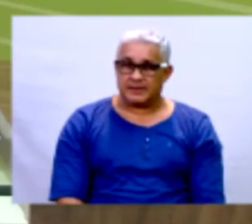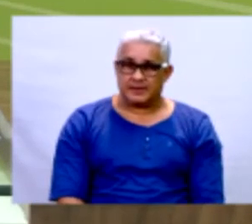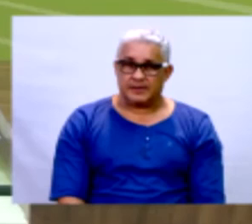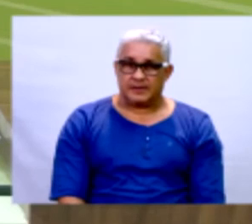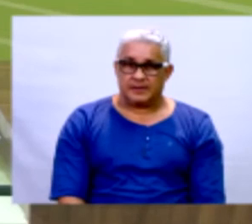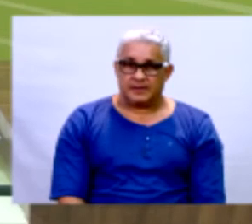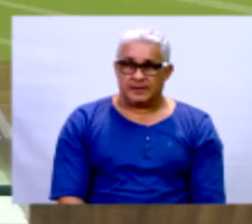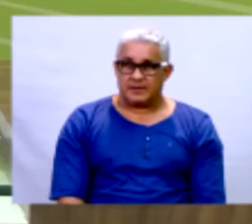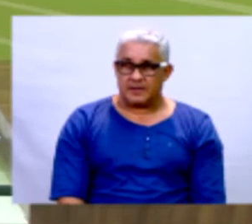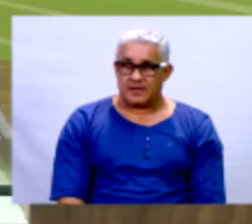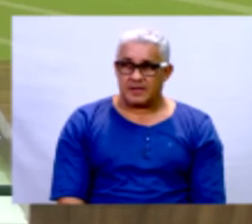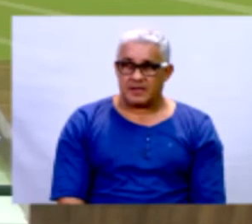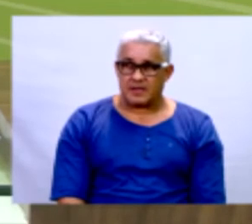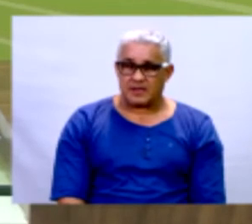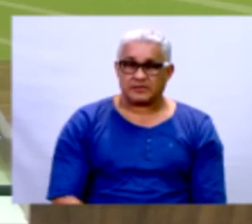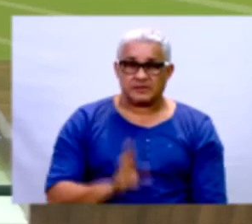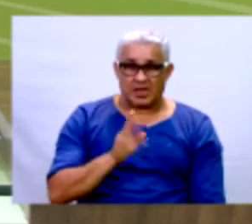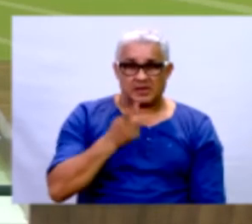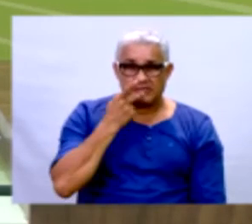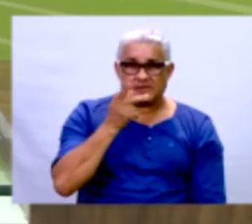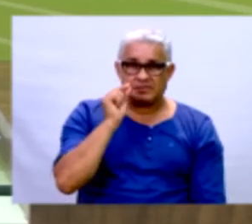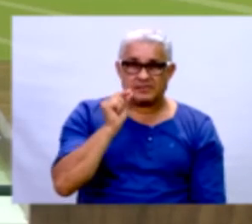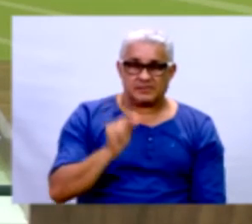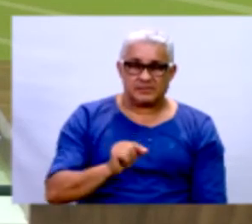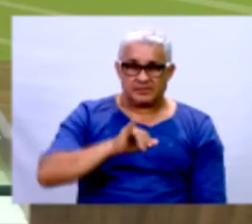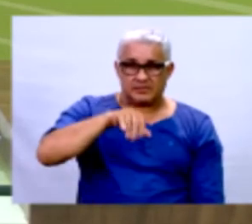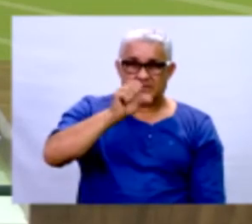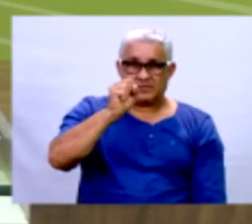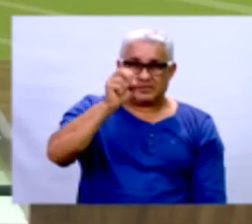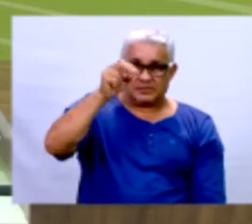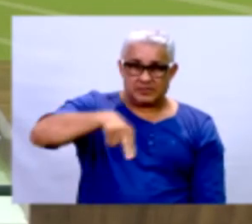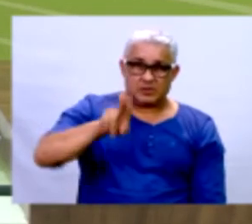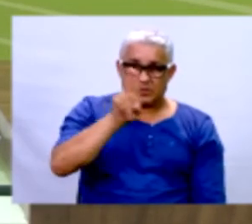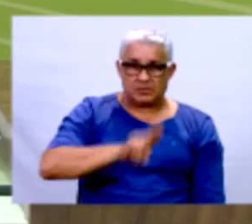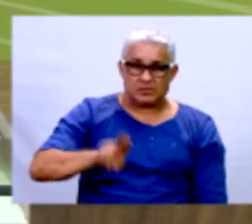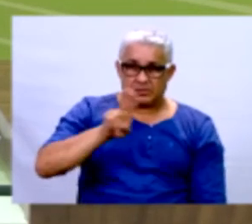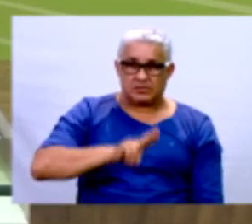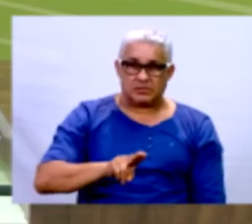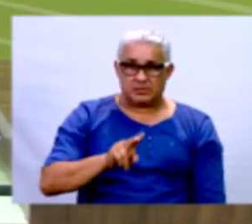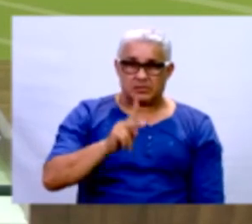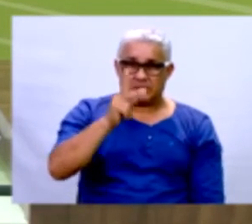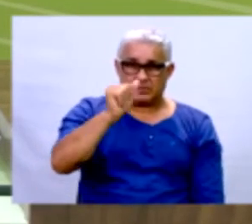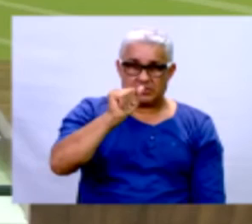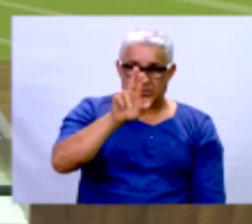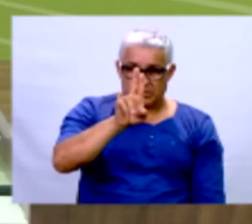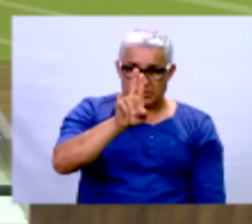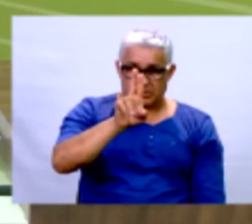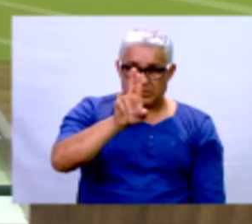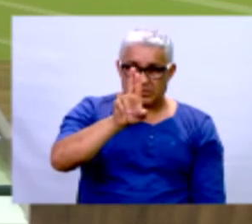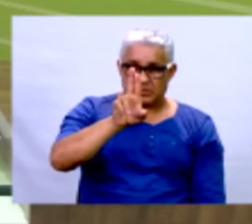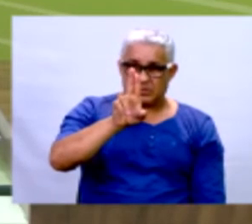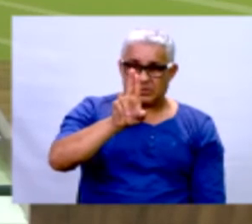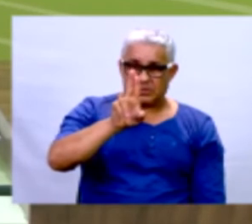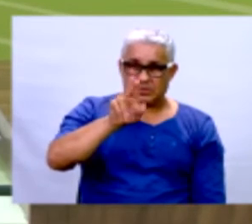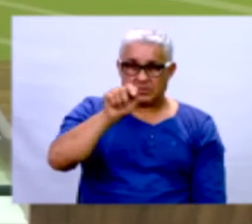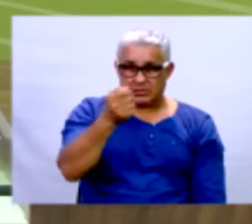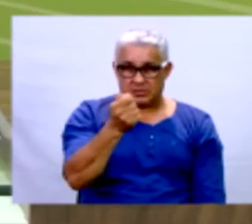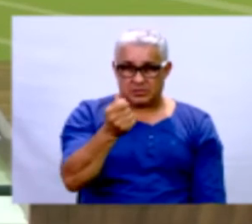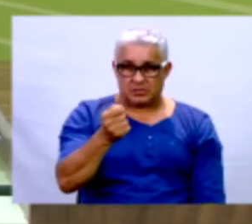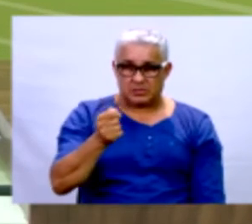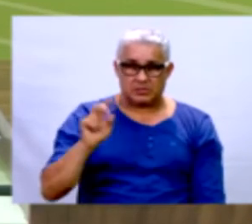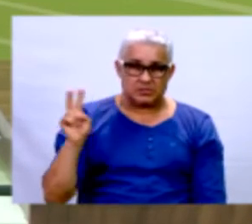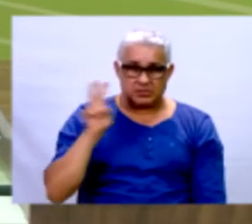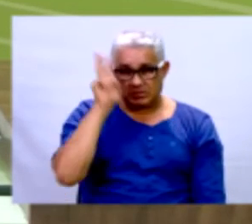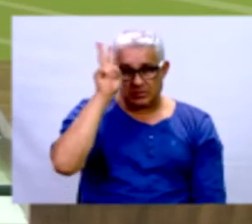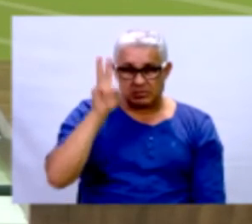a gente acabou comentando, porque JSON utiliza esse par de chave-valor, né,